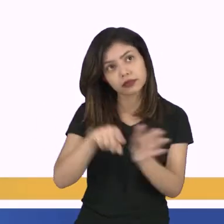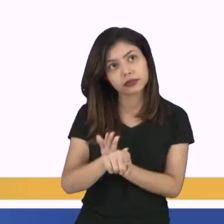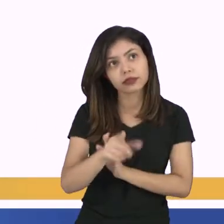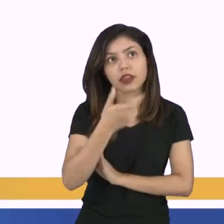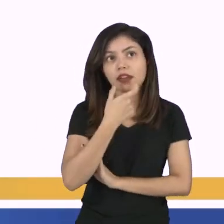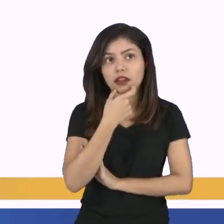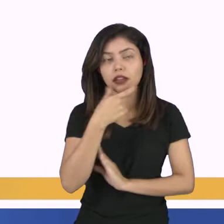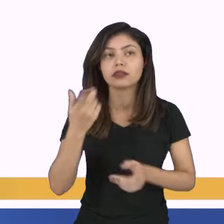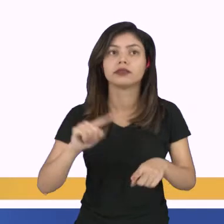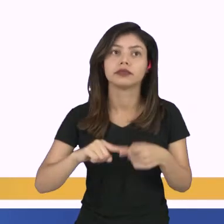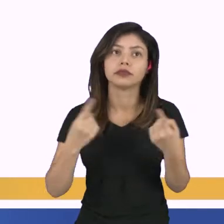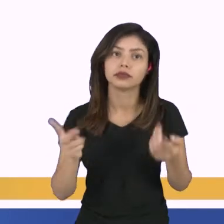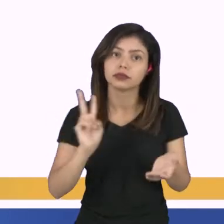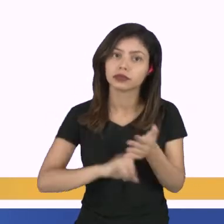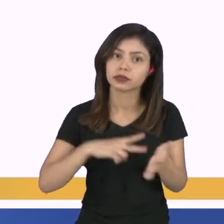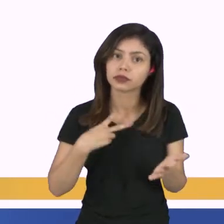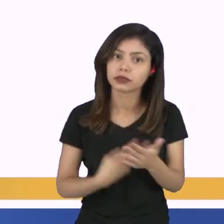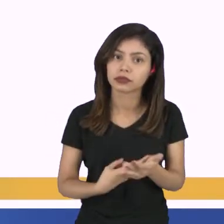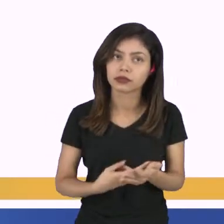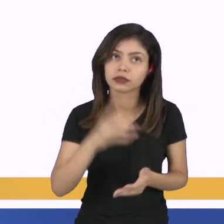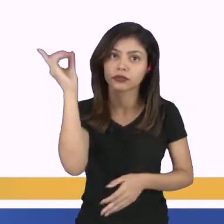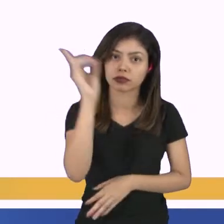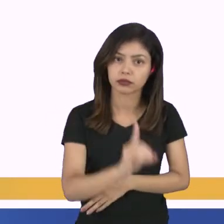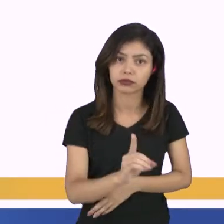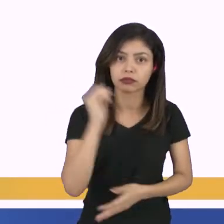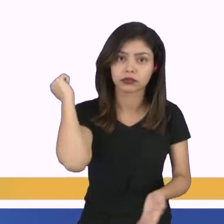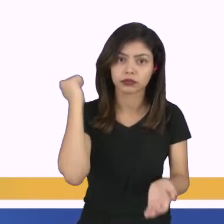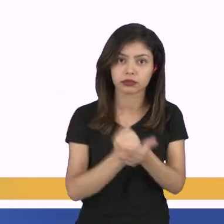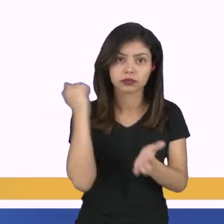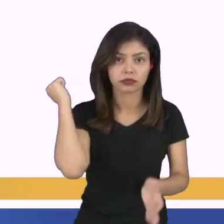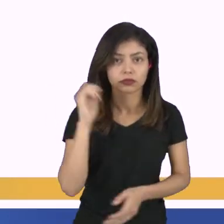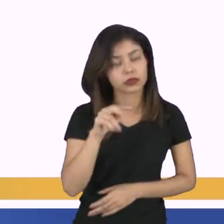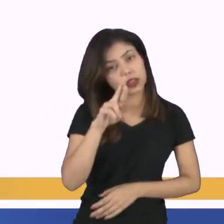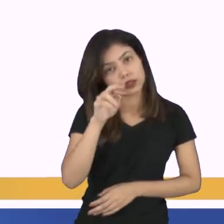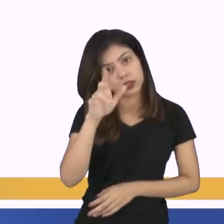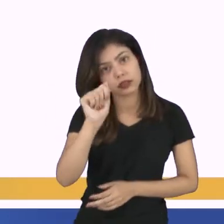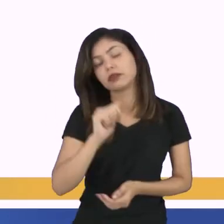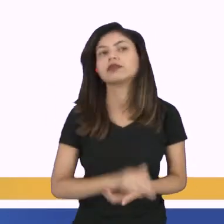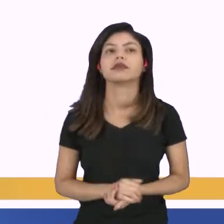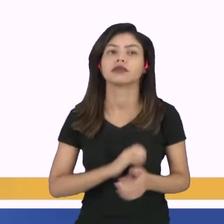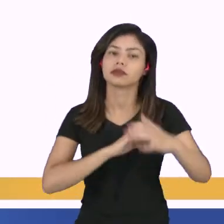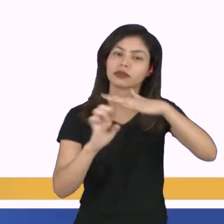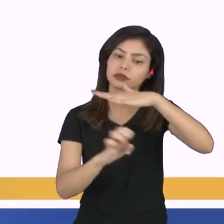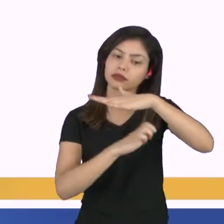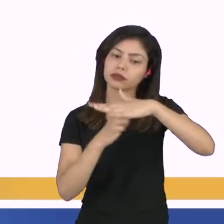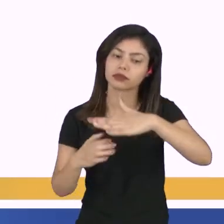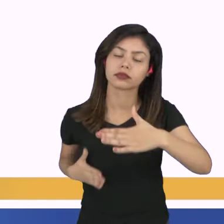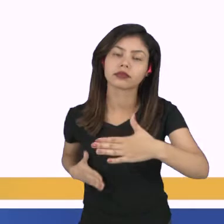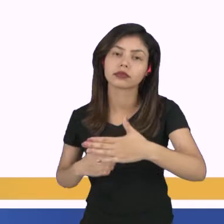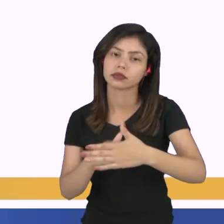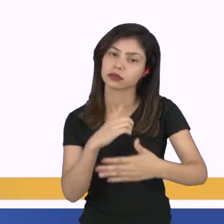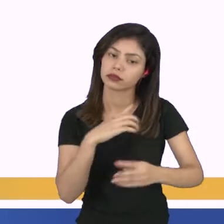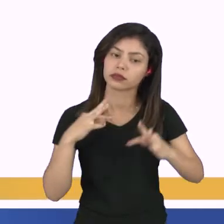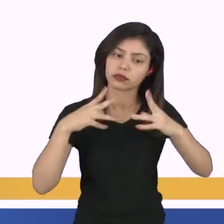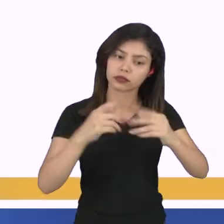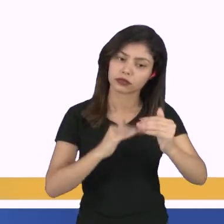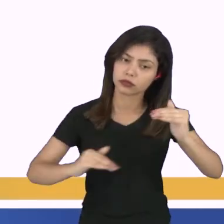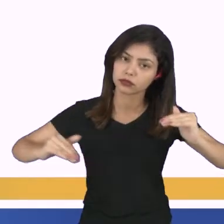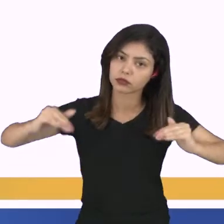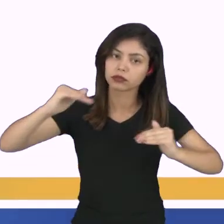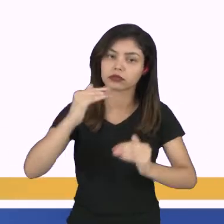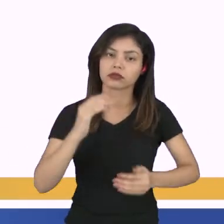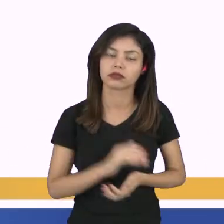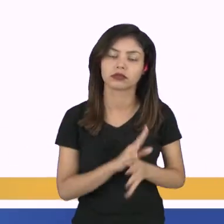de inglês, mas a tradução seria direitos autorais, tá? Ou seja, empresas que detêm os direitos autorais sobre